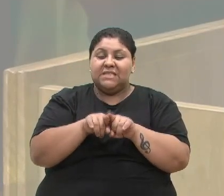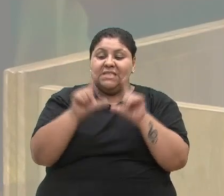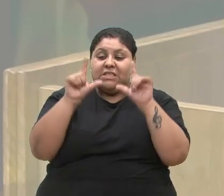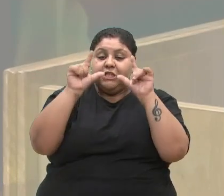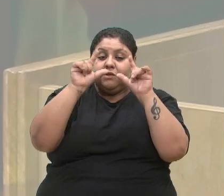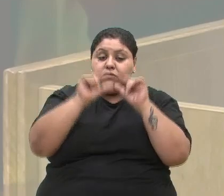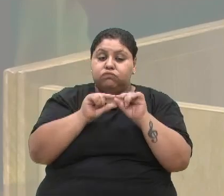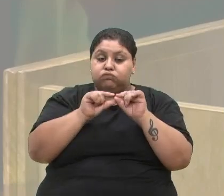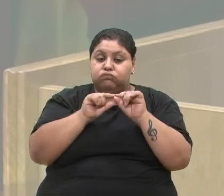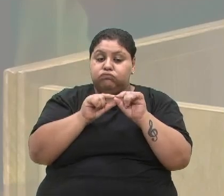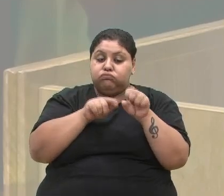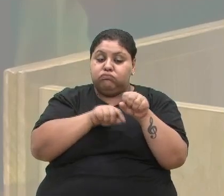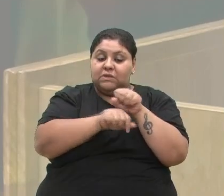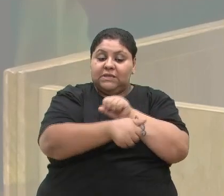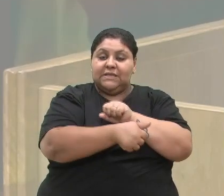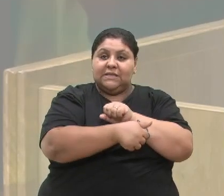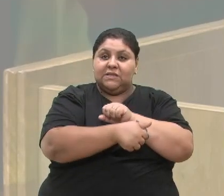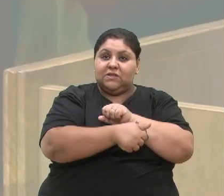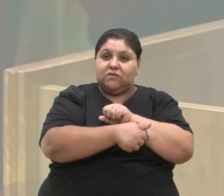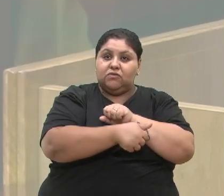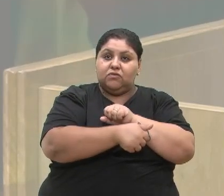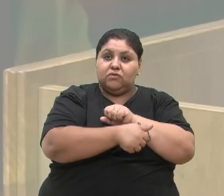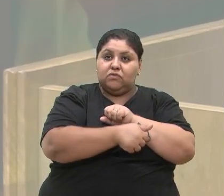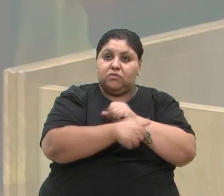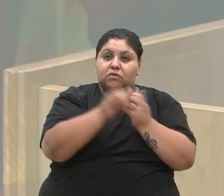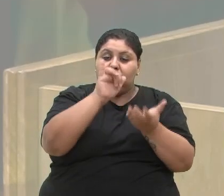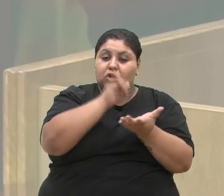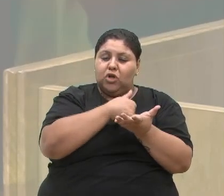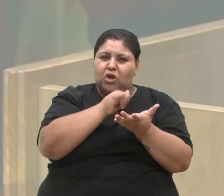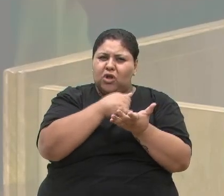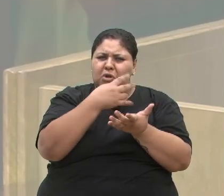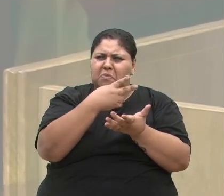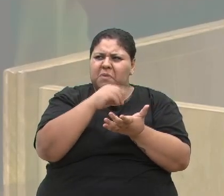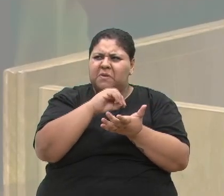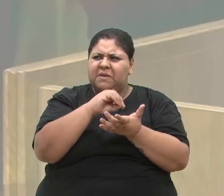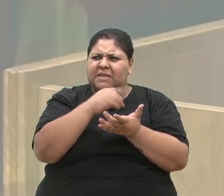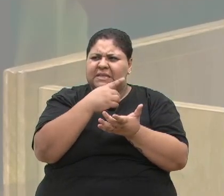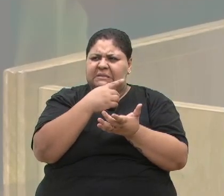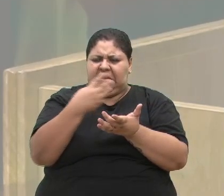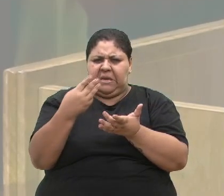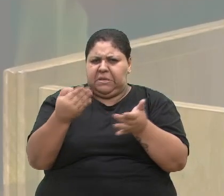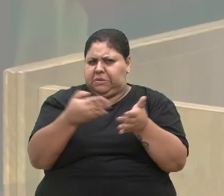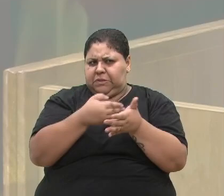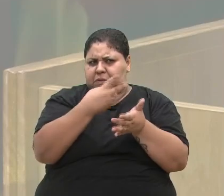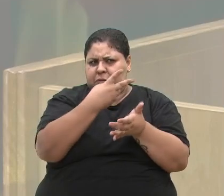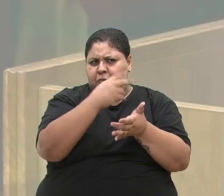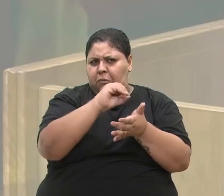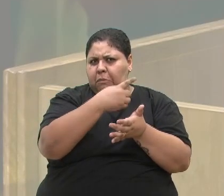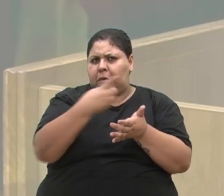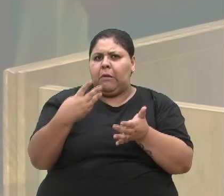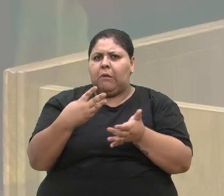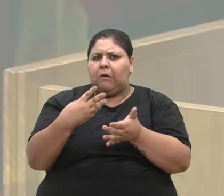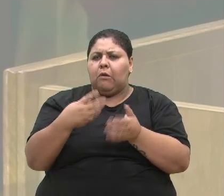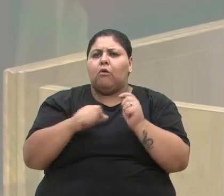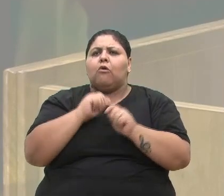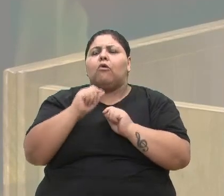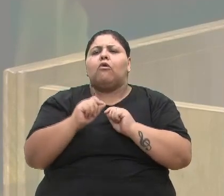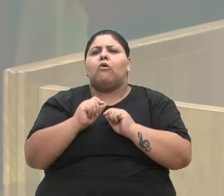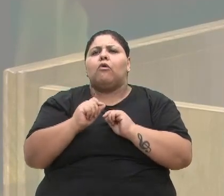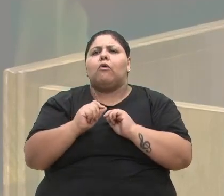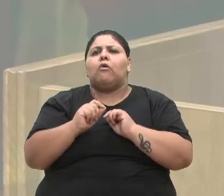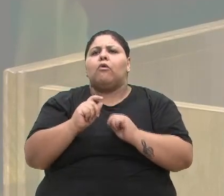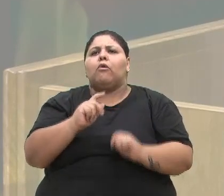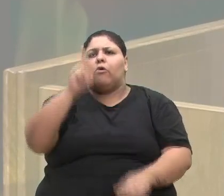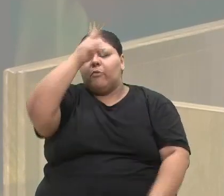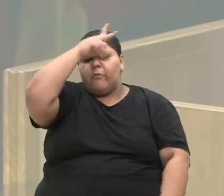da arrecadação de impostos, lá no ano de 2013, 2014. E o que o prefeito disse, o senhor que era CC na época do